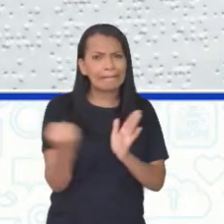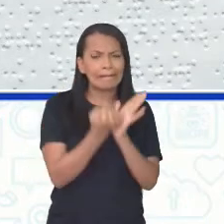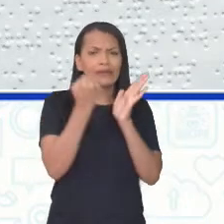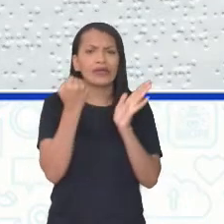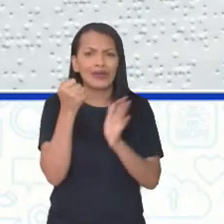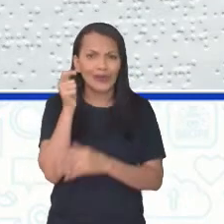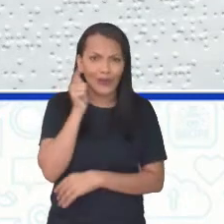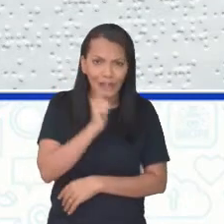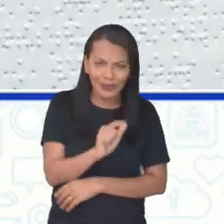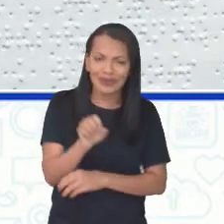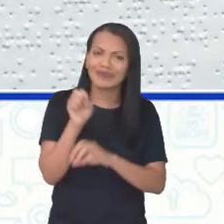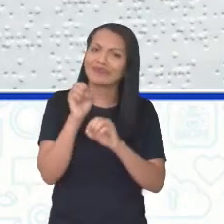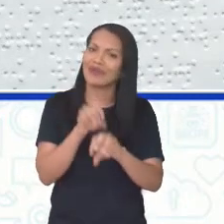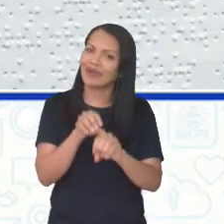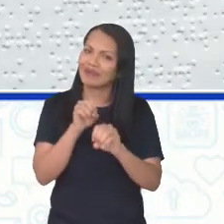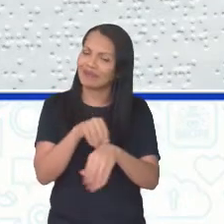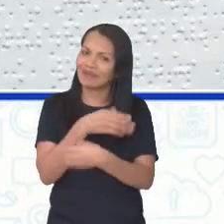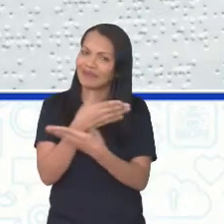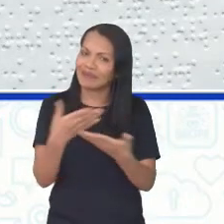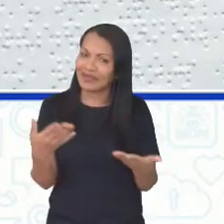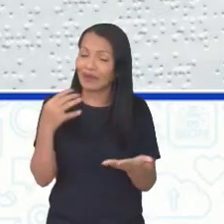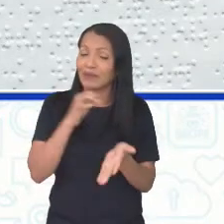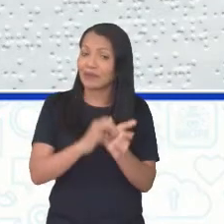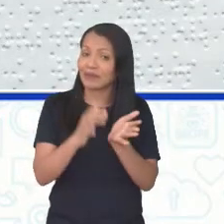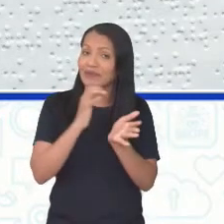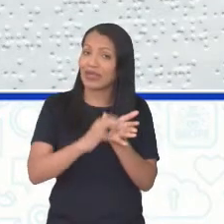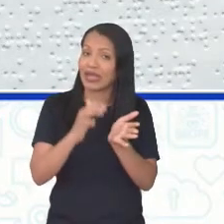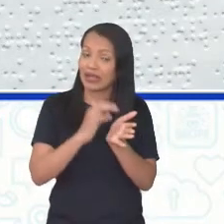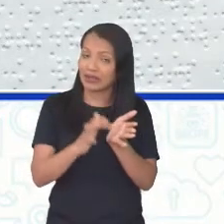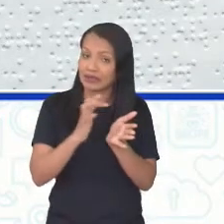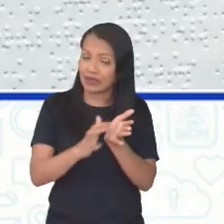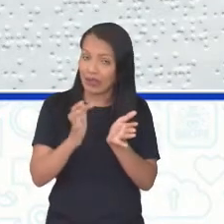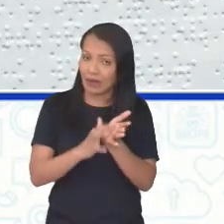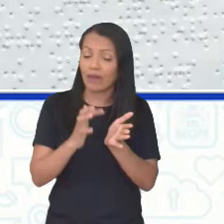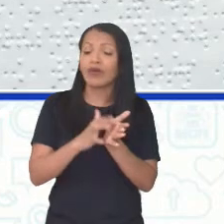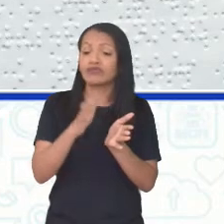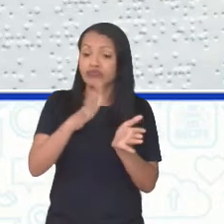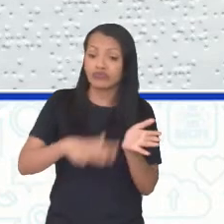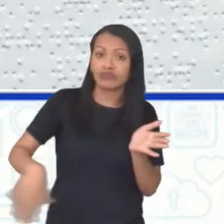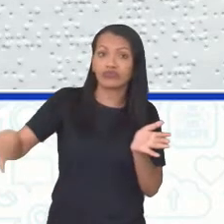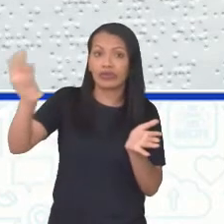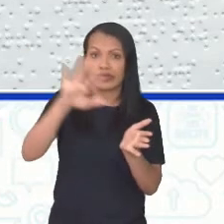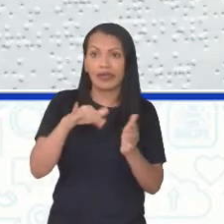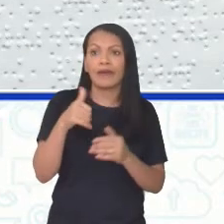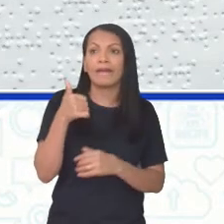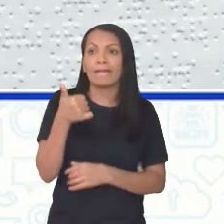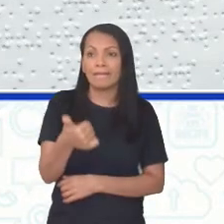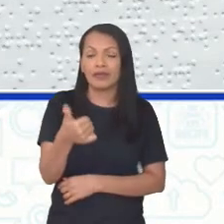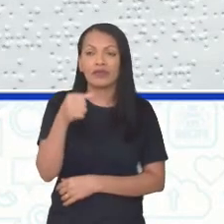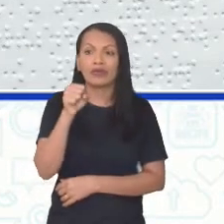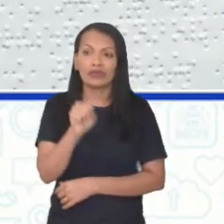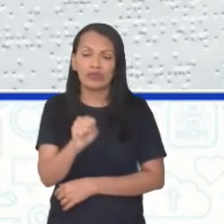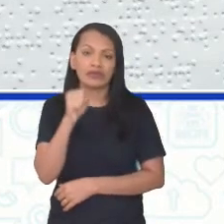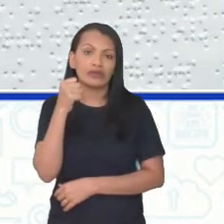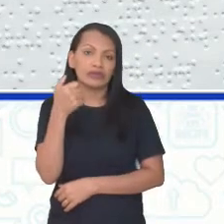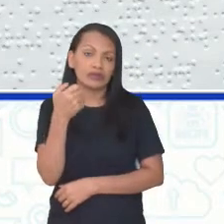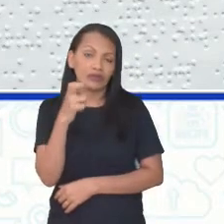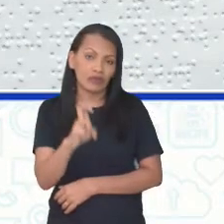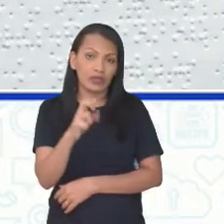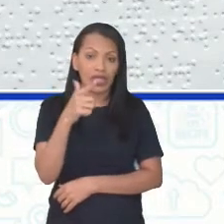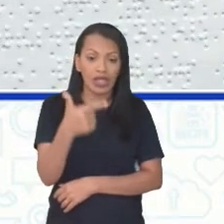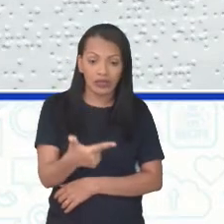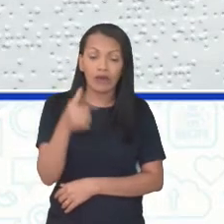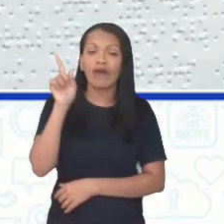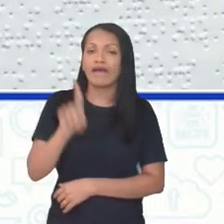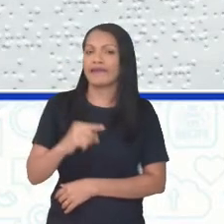para a educação, e o Braille foi oficializado como Código Universal em 1852. Isso é muito importante,